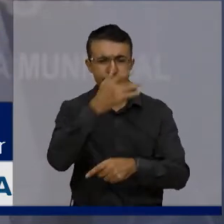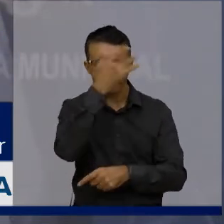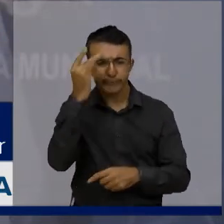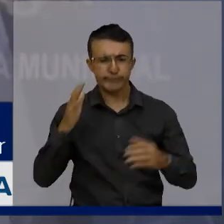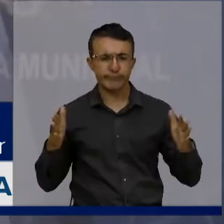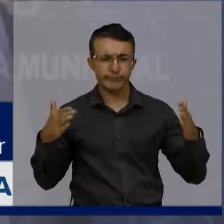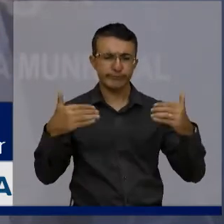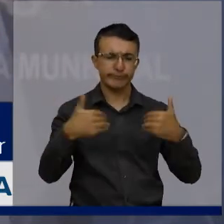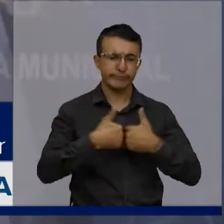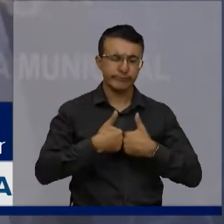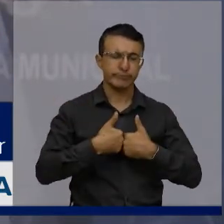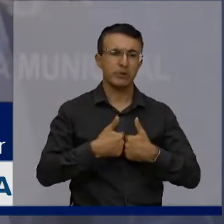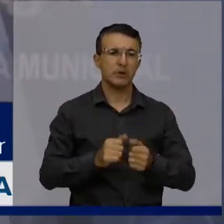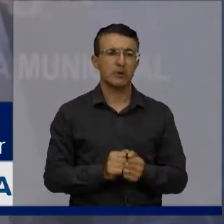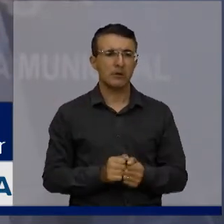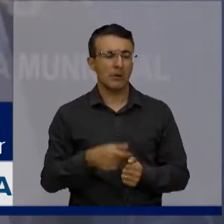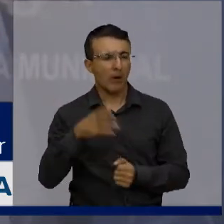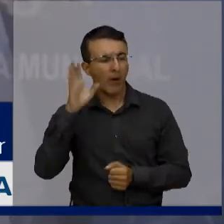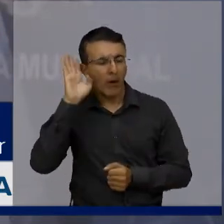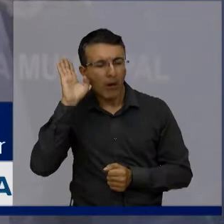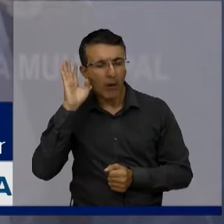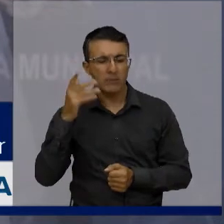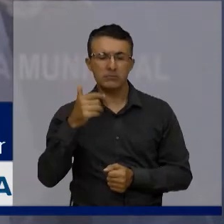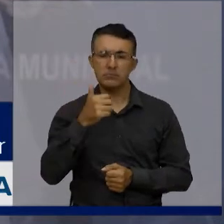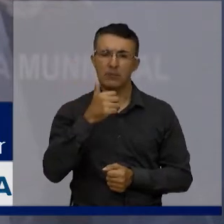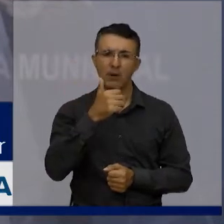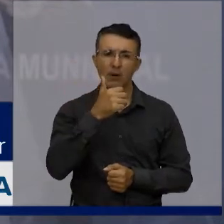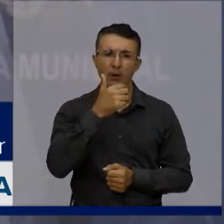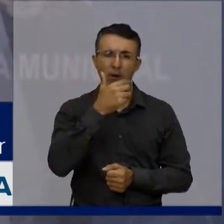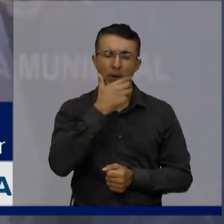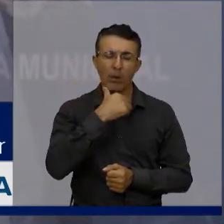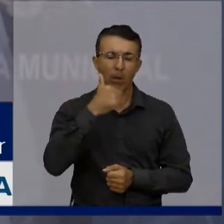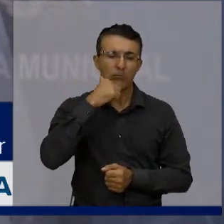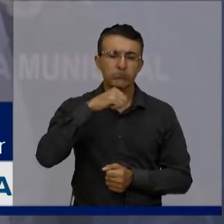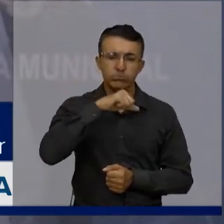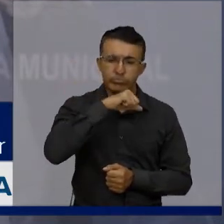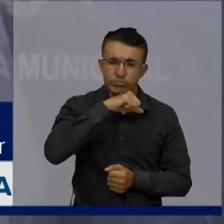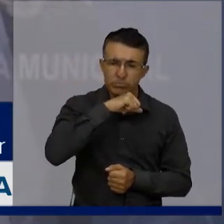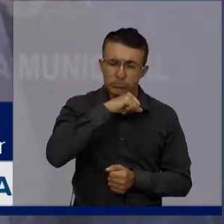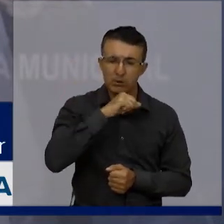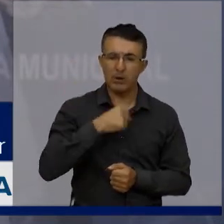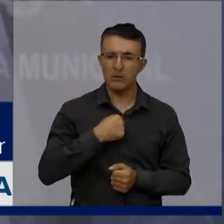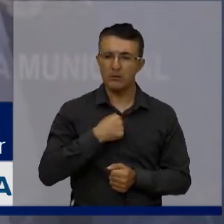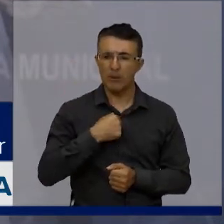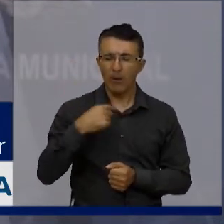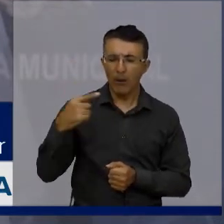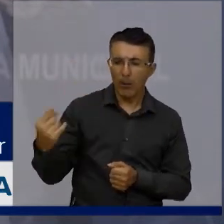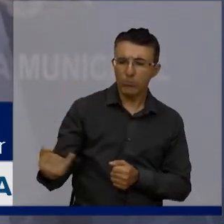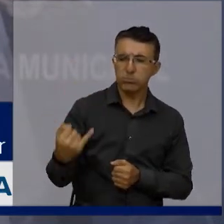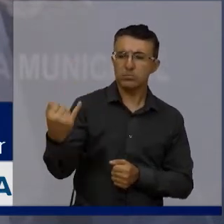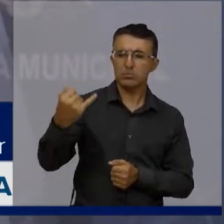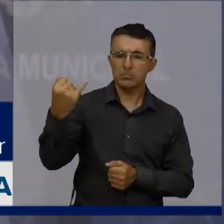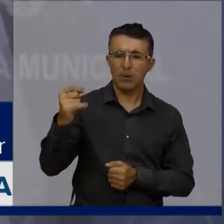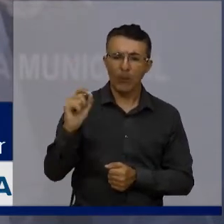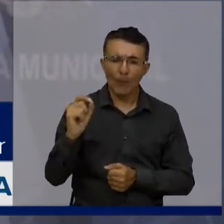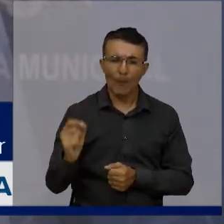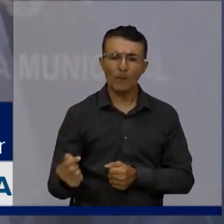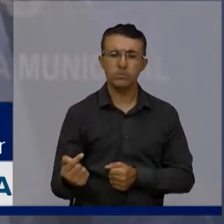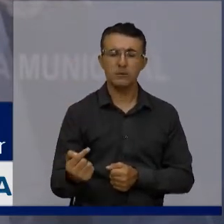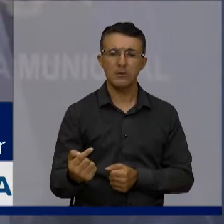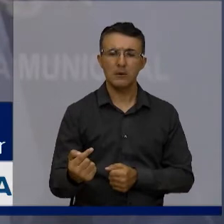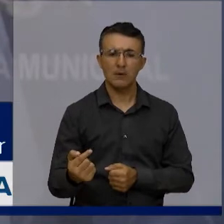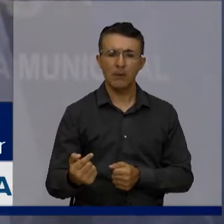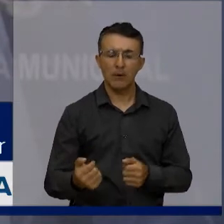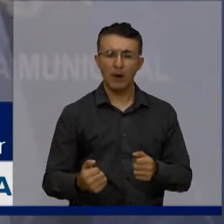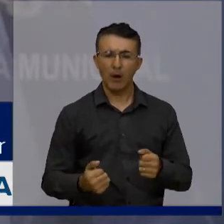Marcão da Academia, ouvindo esses pais, eles nos falaram da importância de ter prioridade no atendimento do